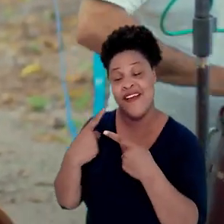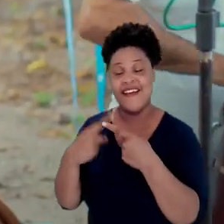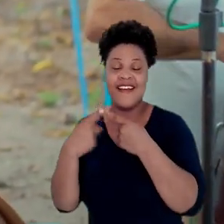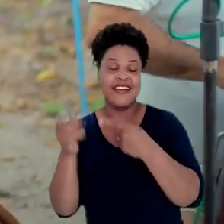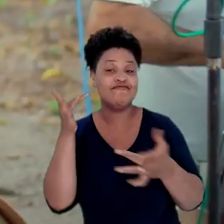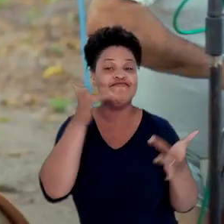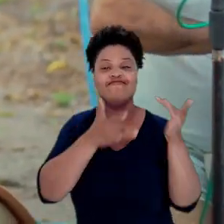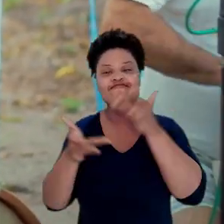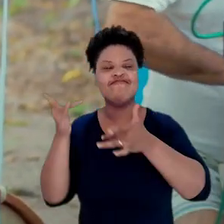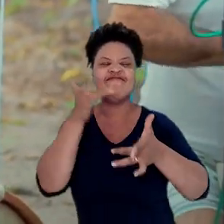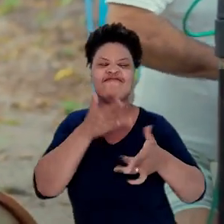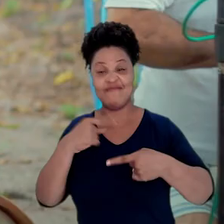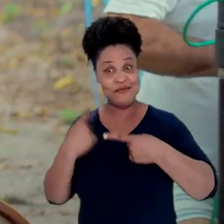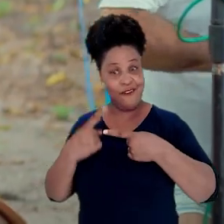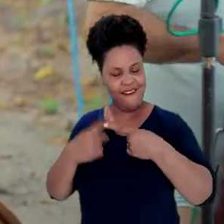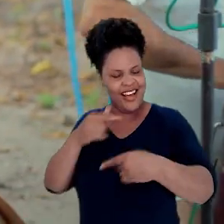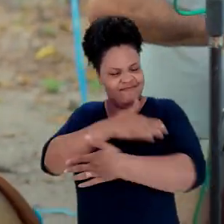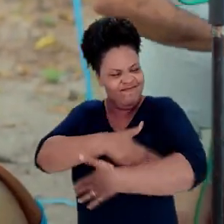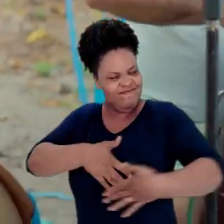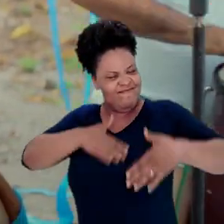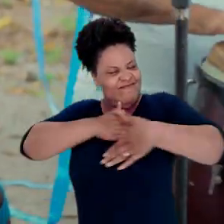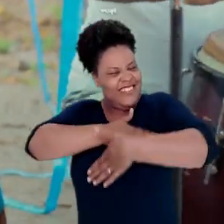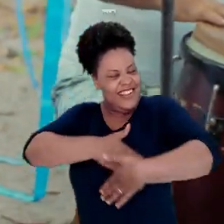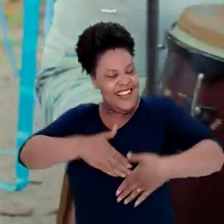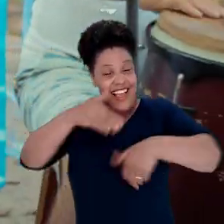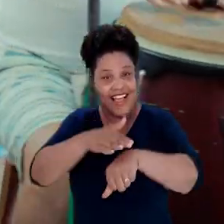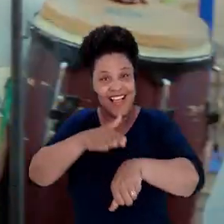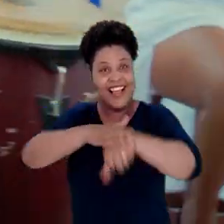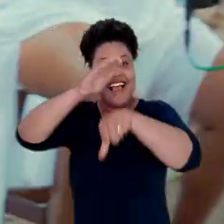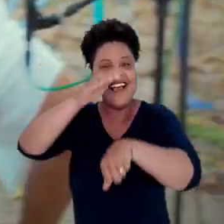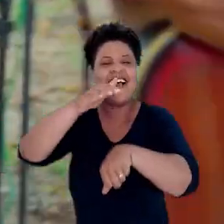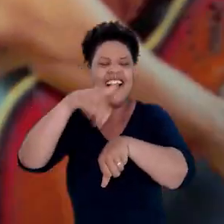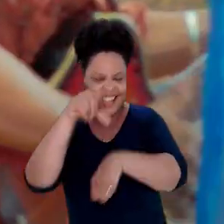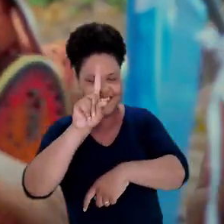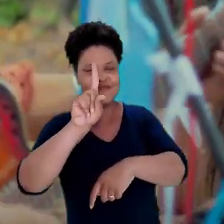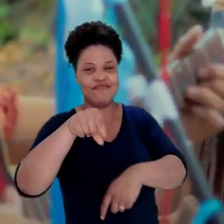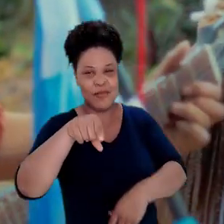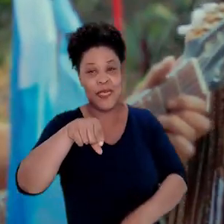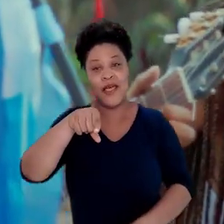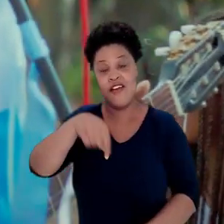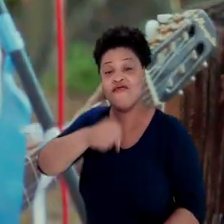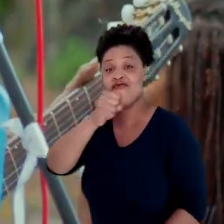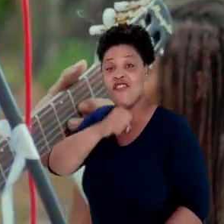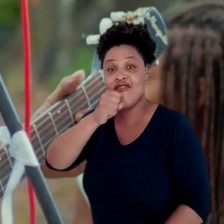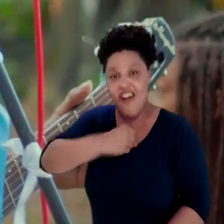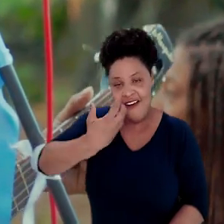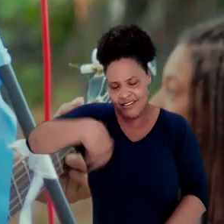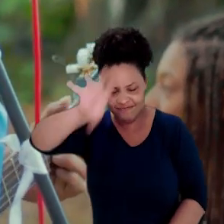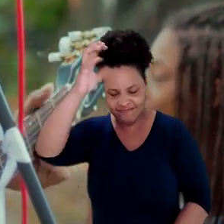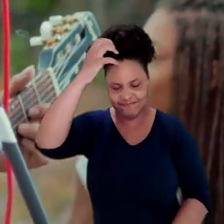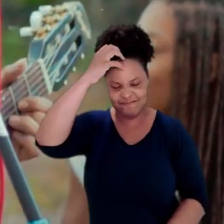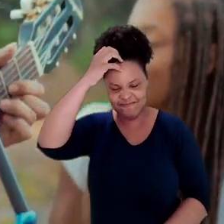porque é gostoso demais, porque é gostoso demais, porque é gostoso demais.